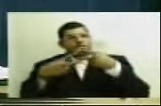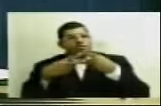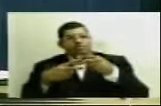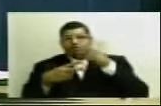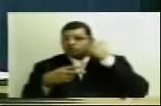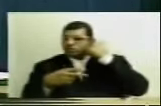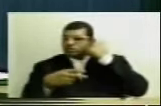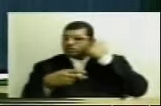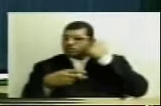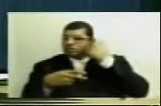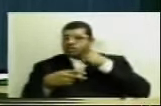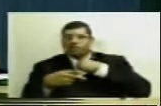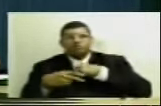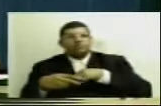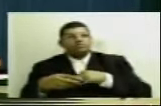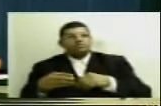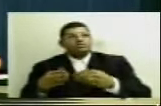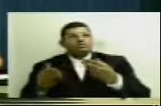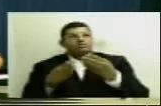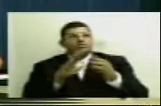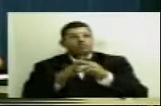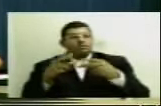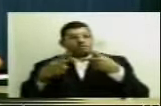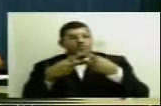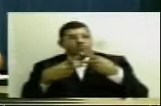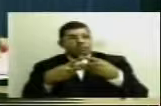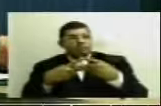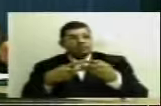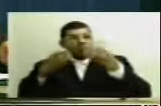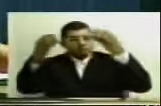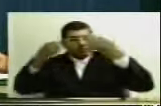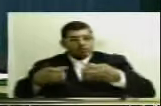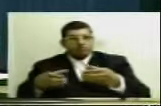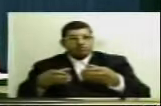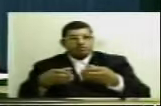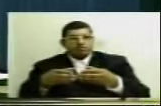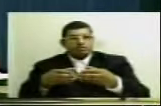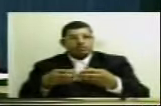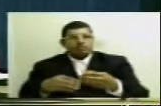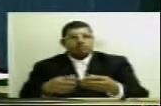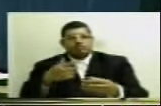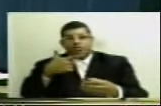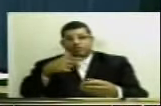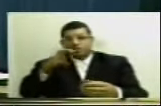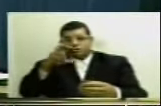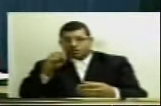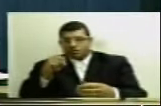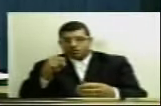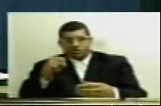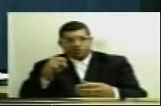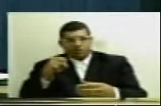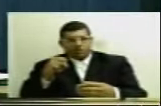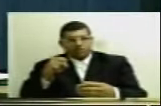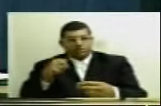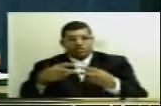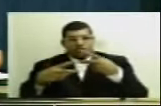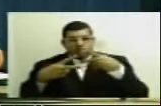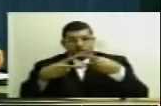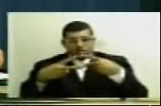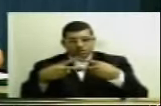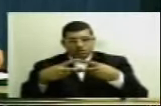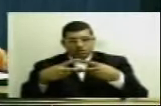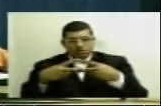comunitário, 30 administradores de bairro e 250